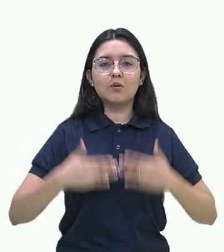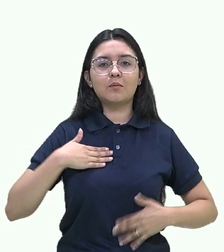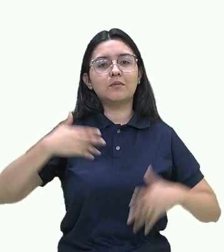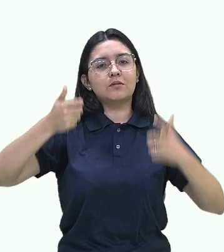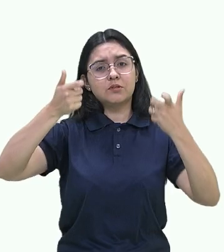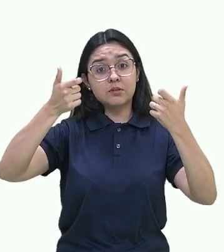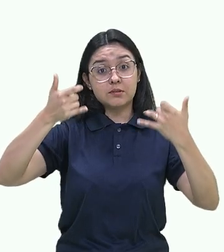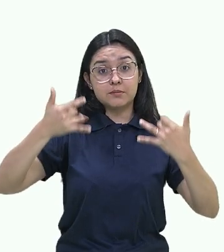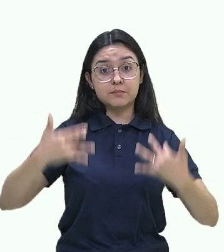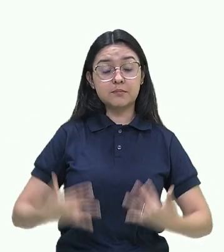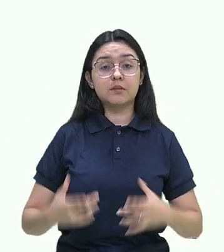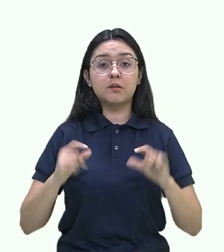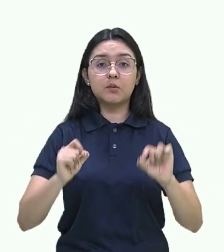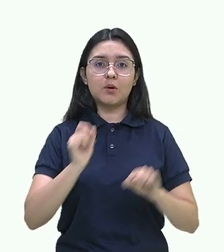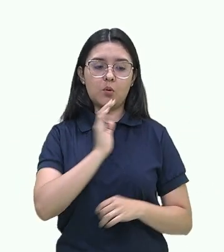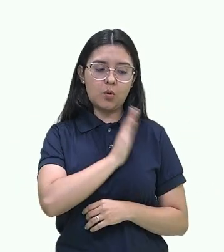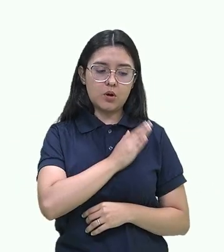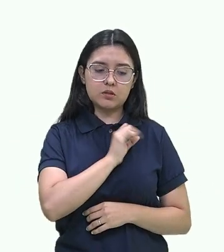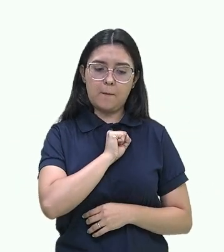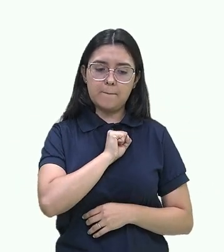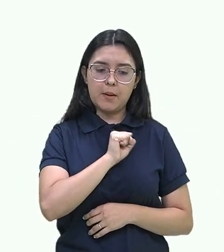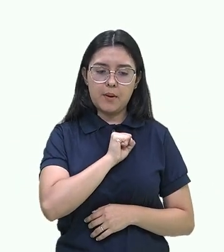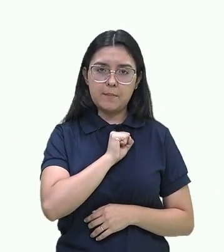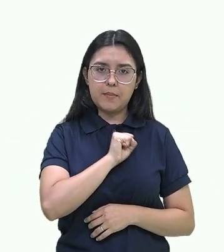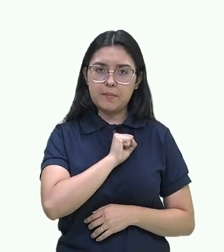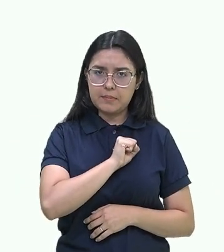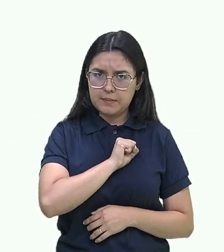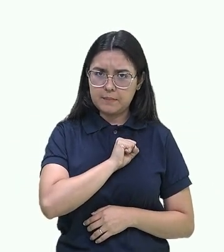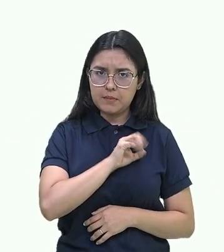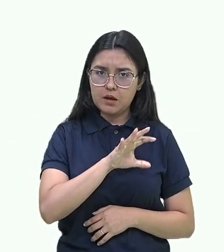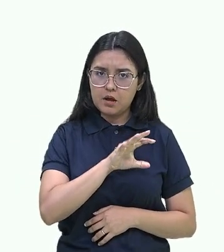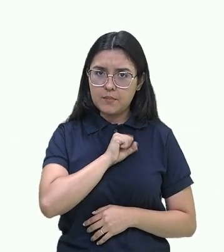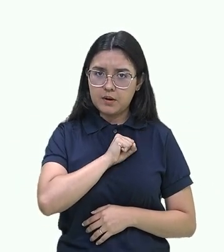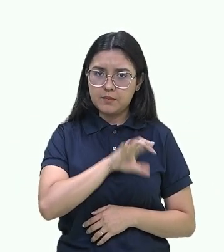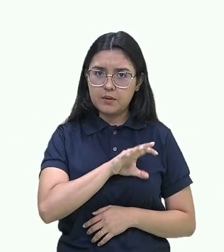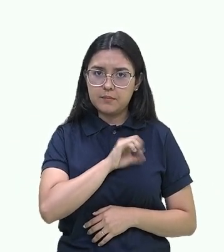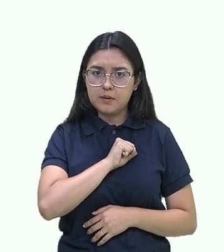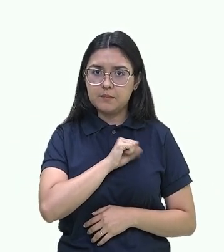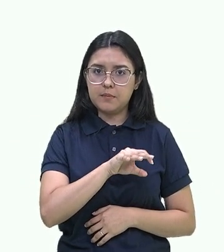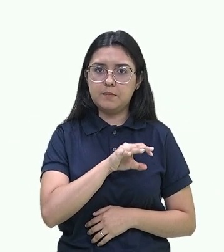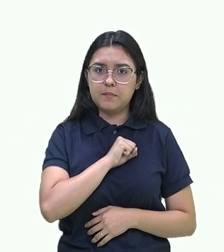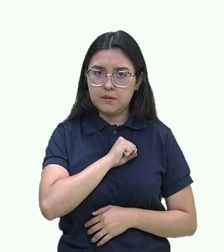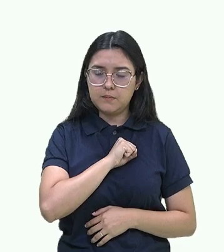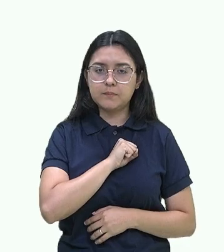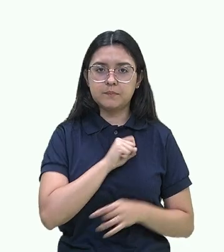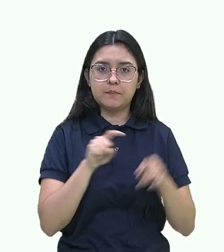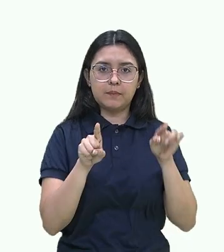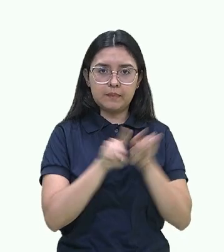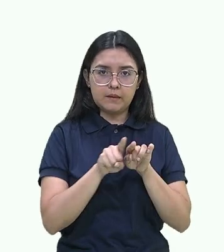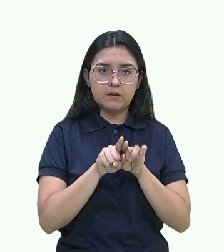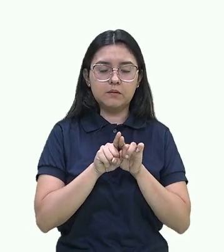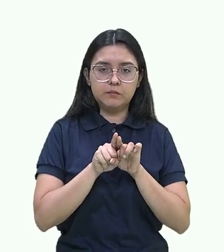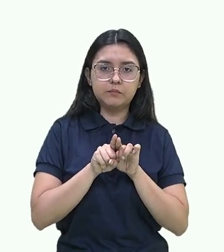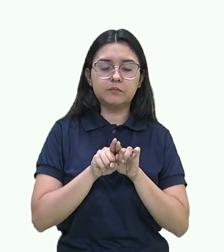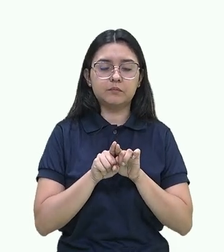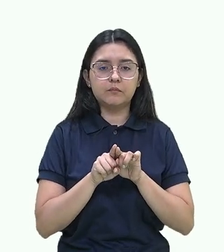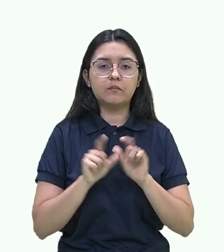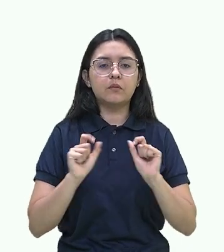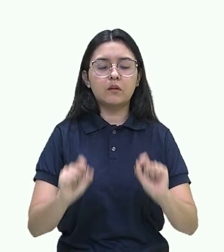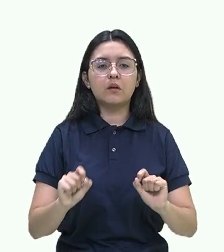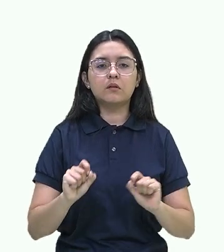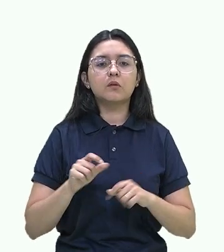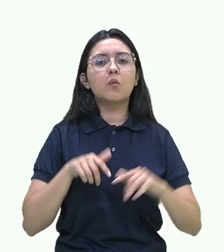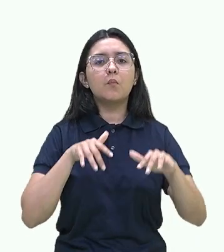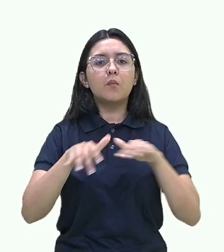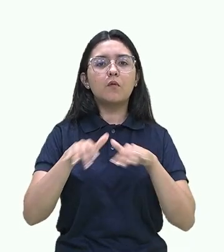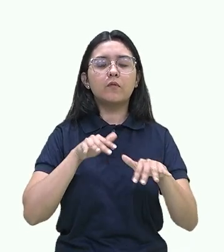comentei do batimento, né, da contração e relaxamento ali dos músculos do coração, em que ele